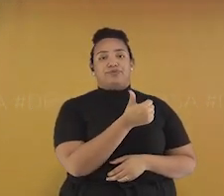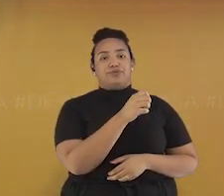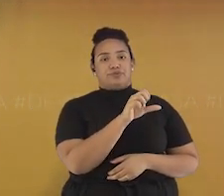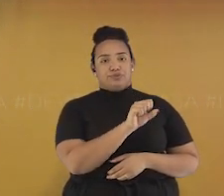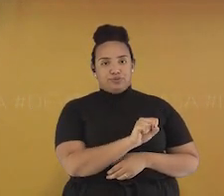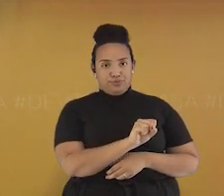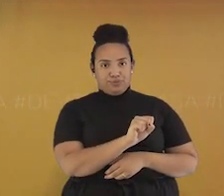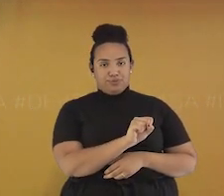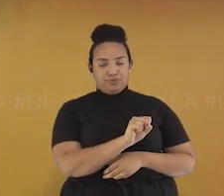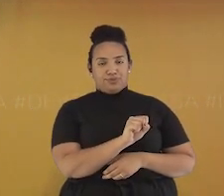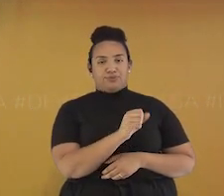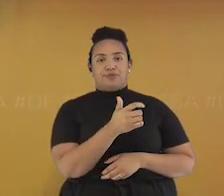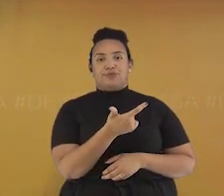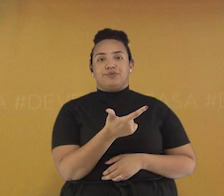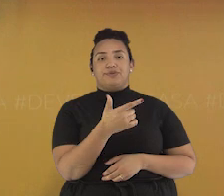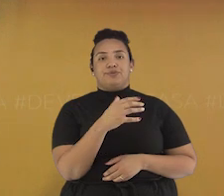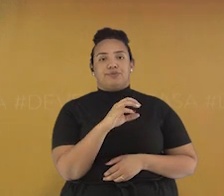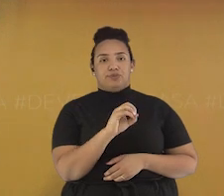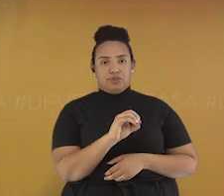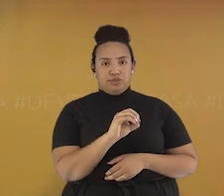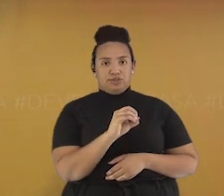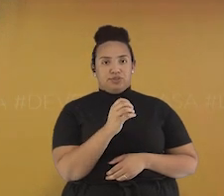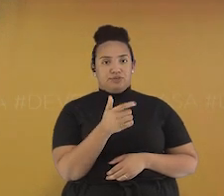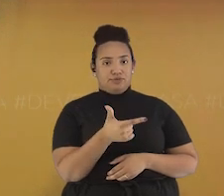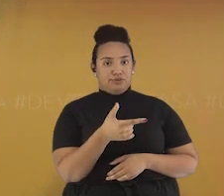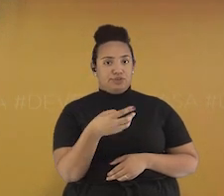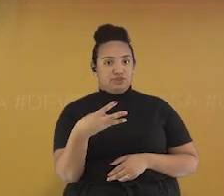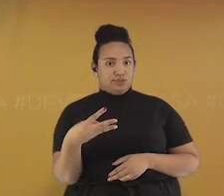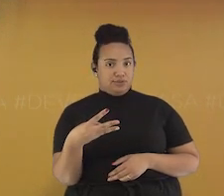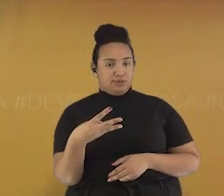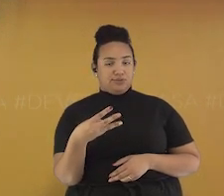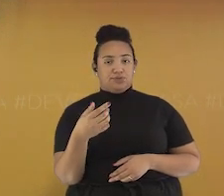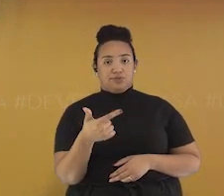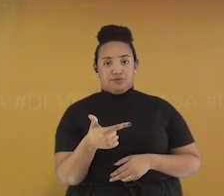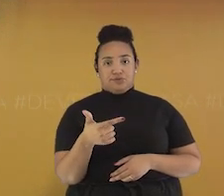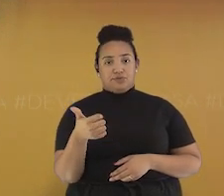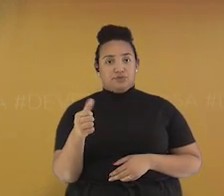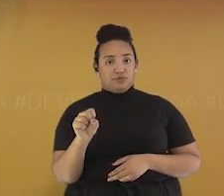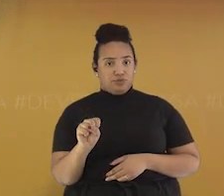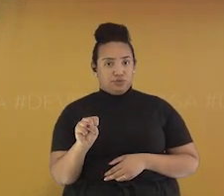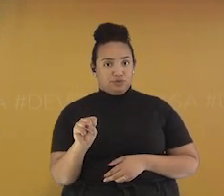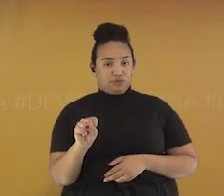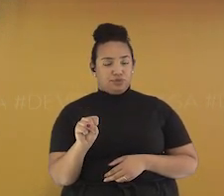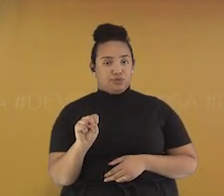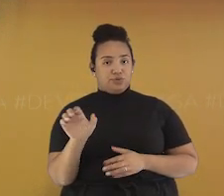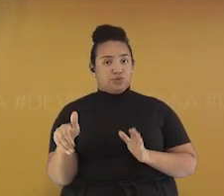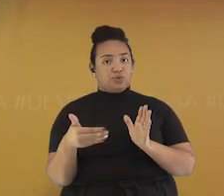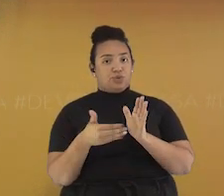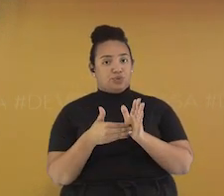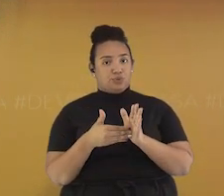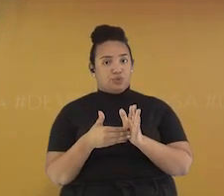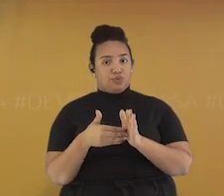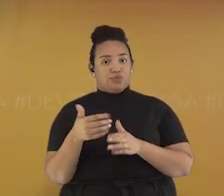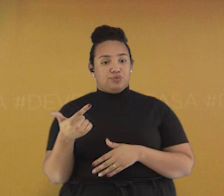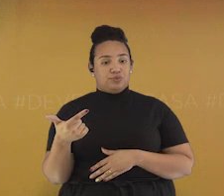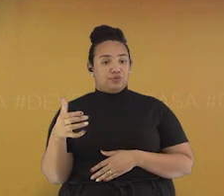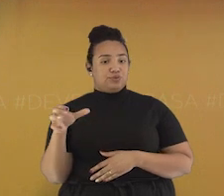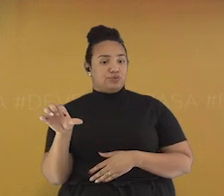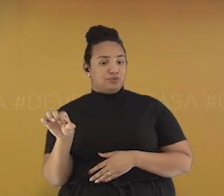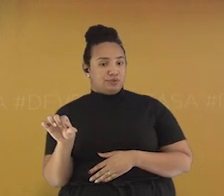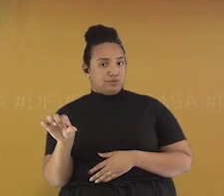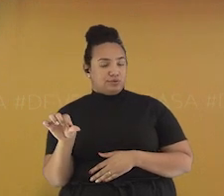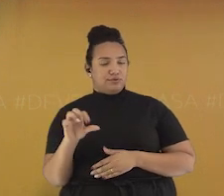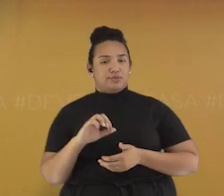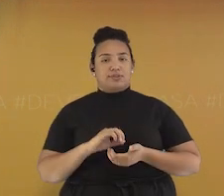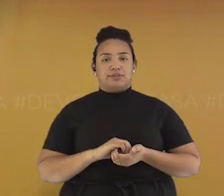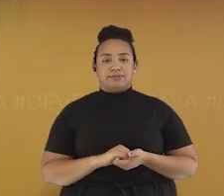primeiro o 18, depois o 20, o 23, o 28 e por